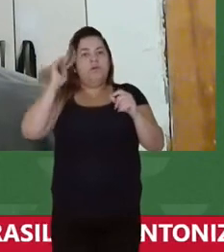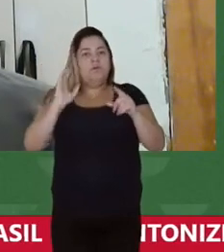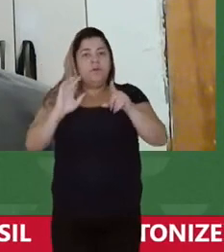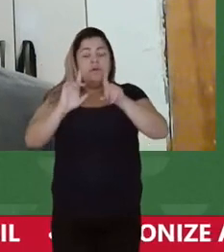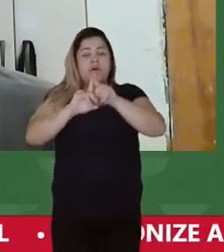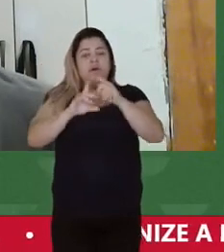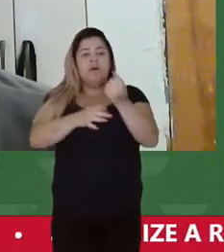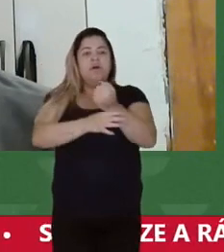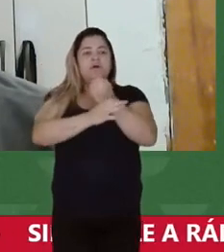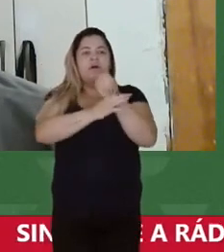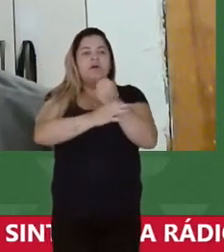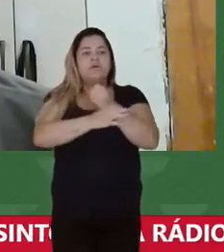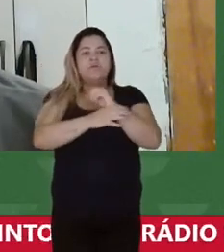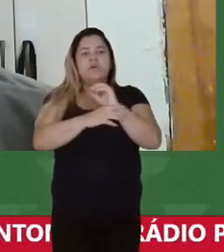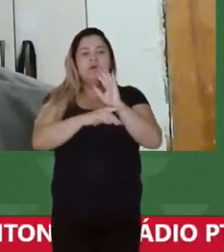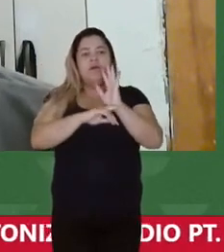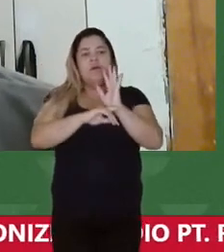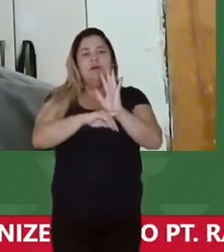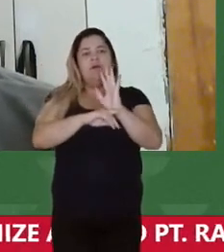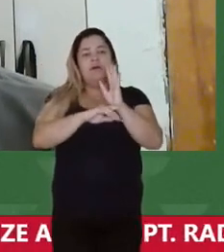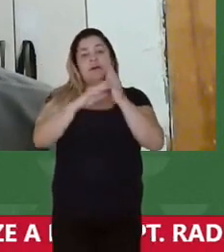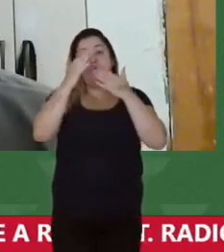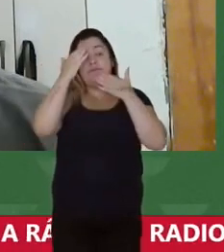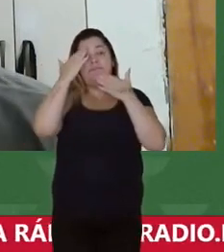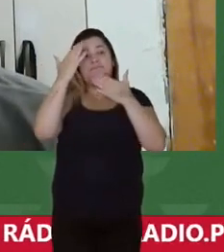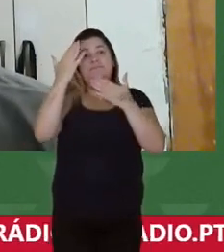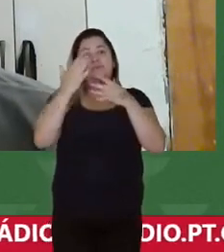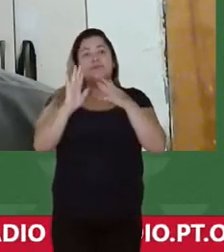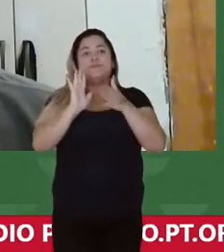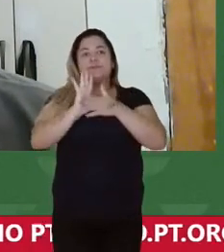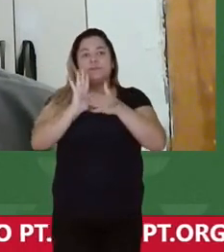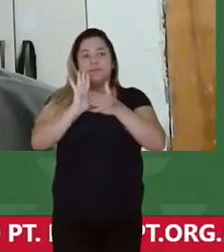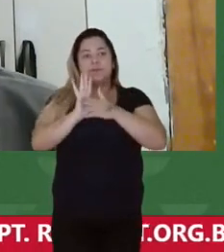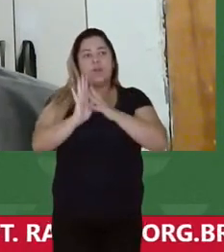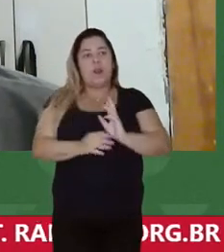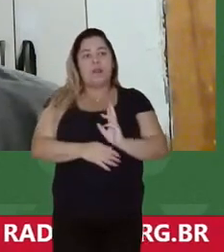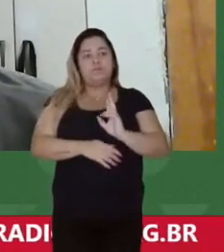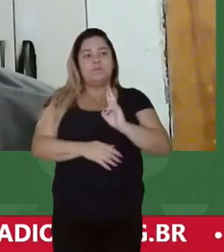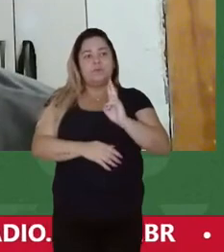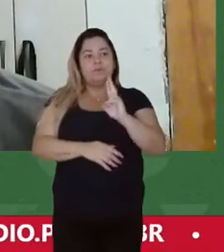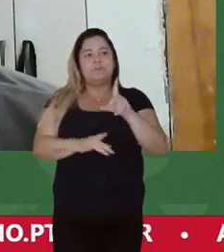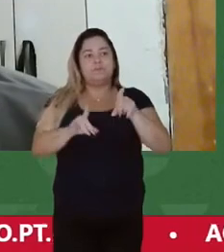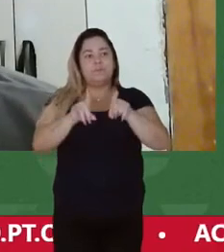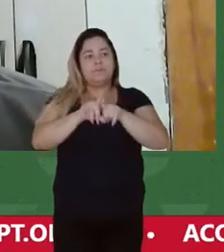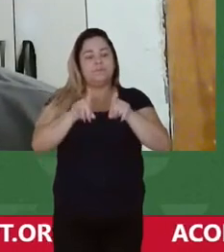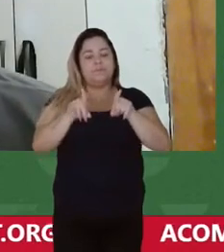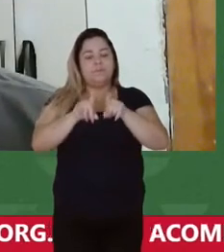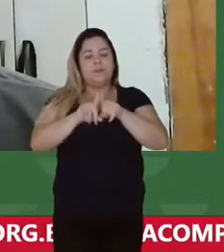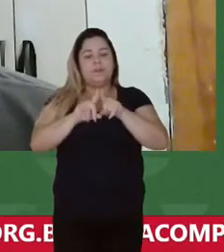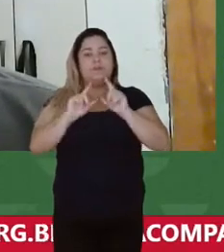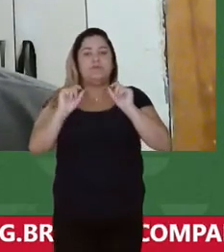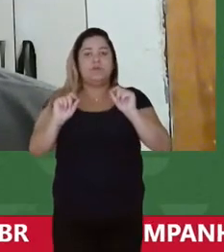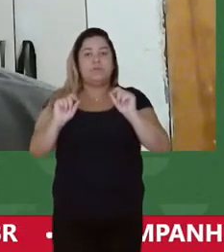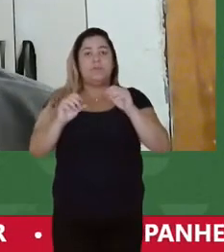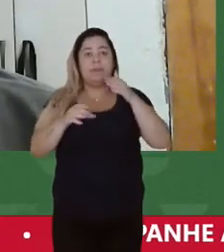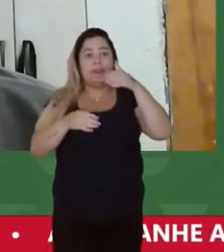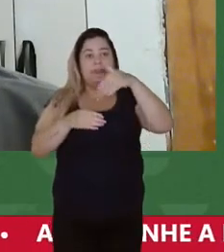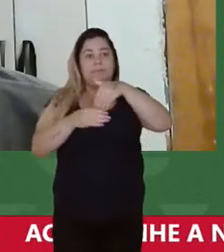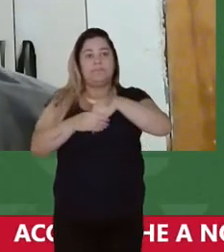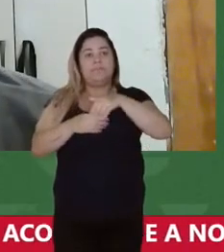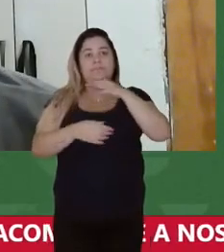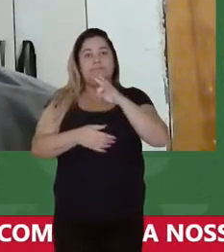apoiado, e aí agradecer aqui também a Anne pelo projeto Elas por Elas, né? A possibilidade de eleger mulheres